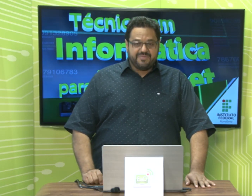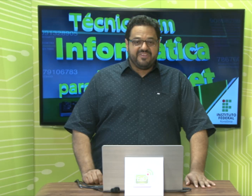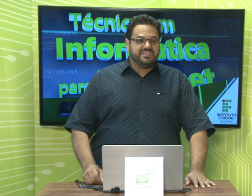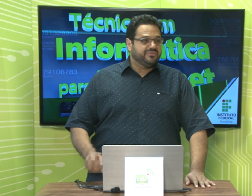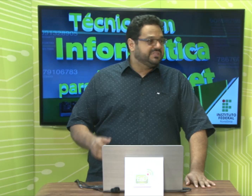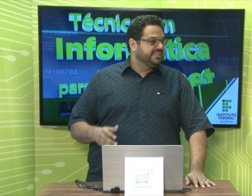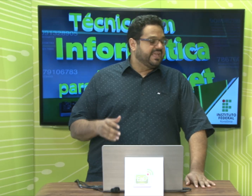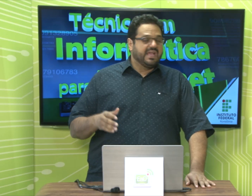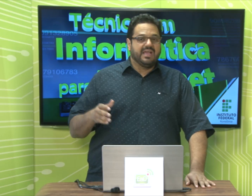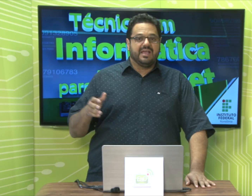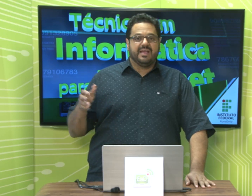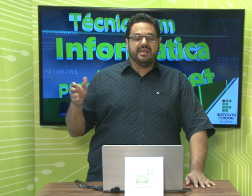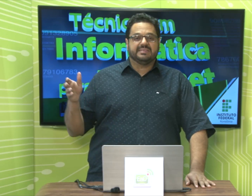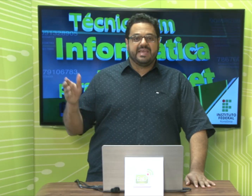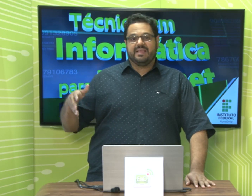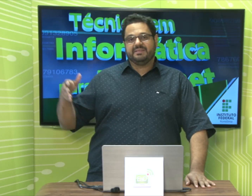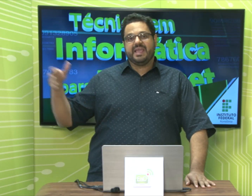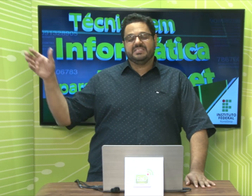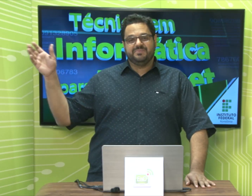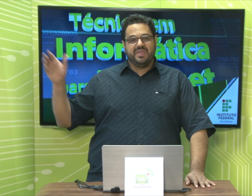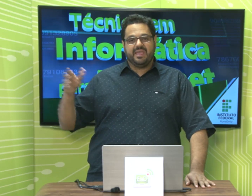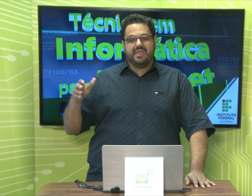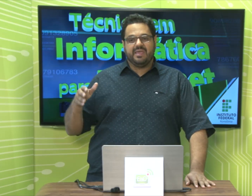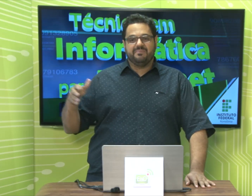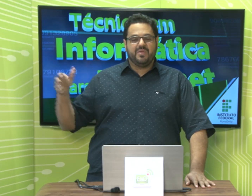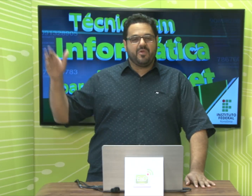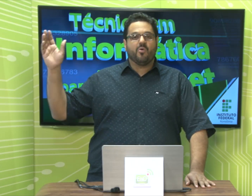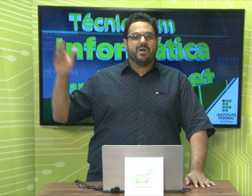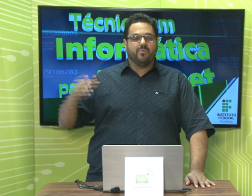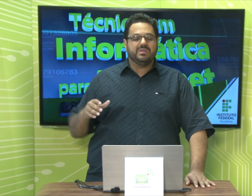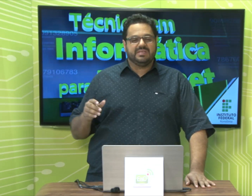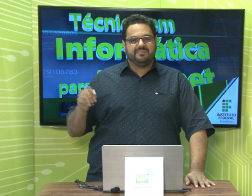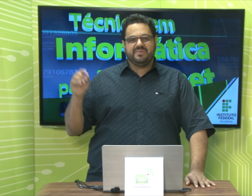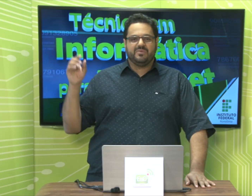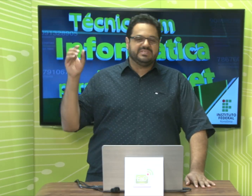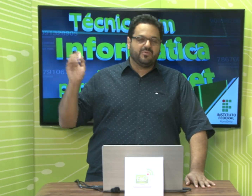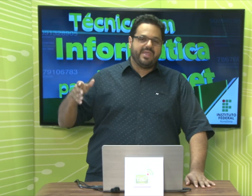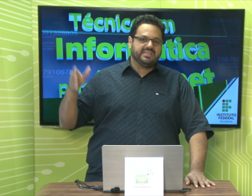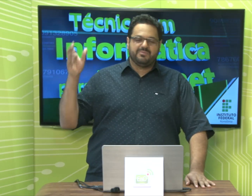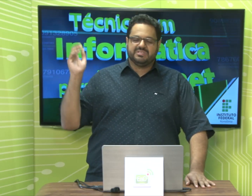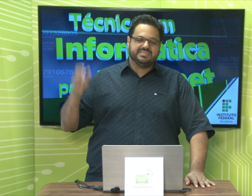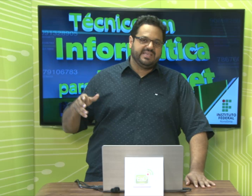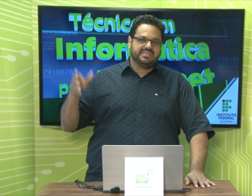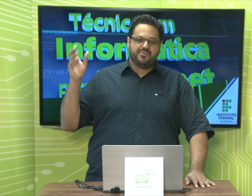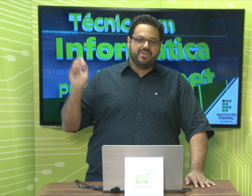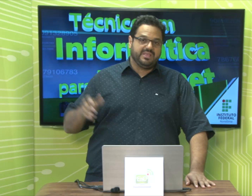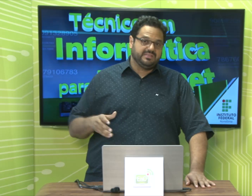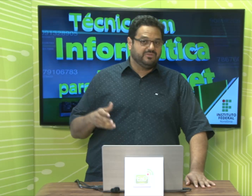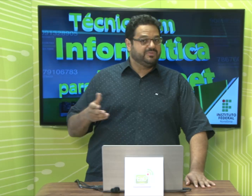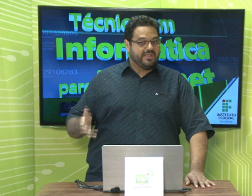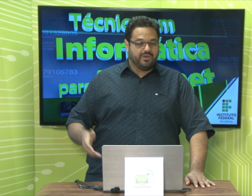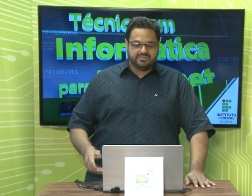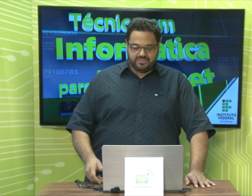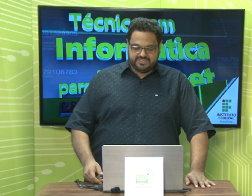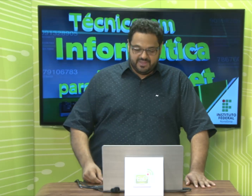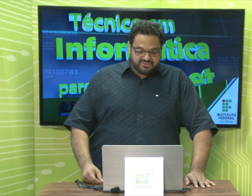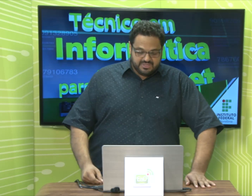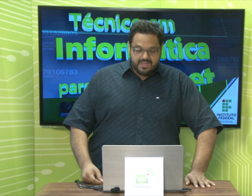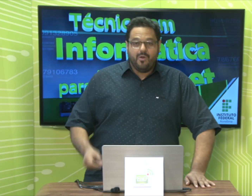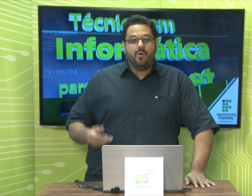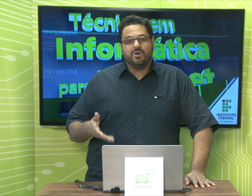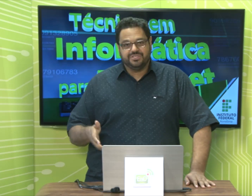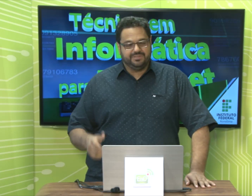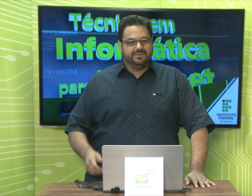Na NVIDIA você tem a série 10.000 e alguma coisa, né? 1050, 1060, 1080 são os melhores que nós